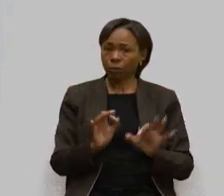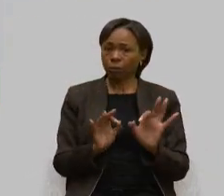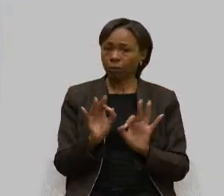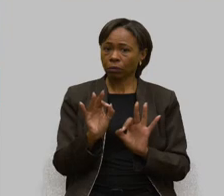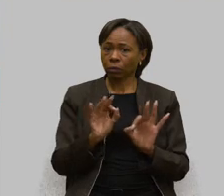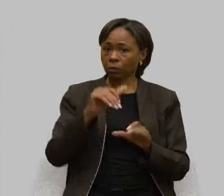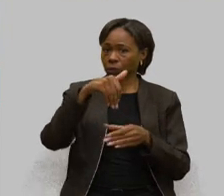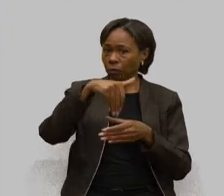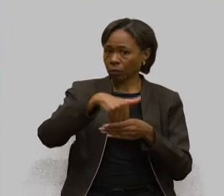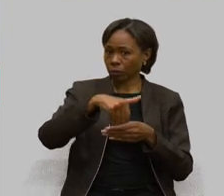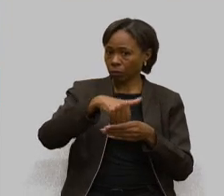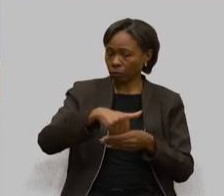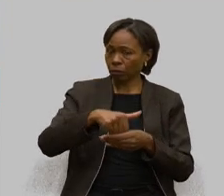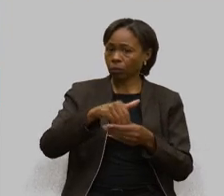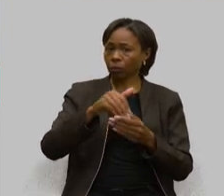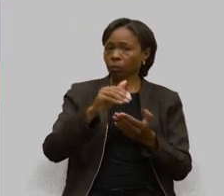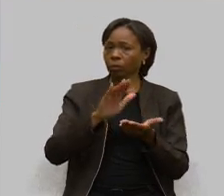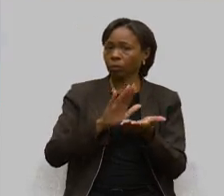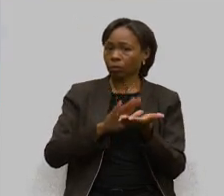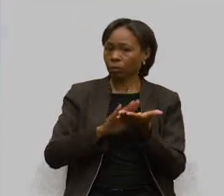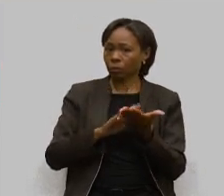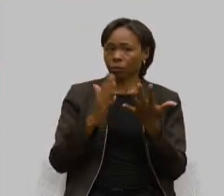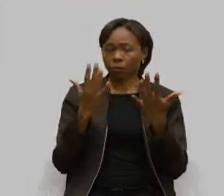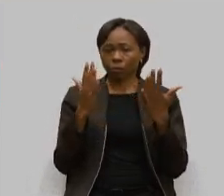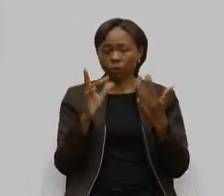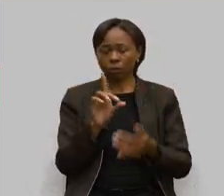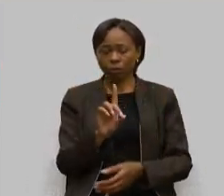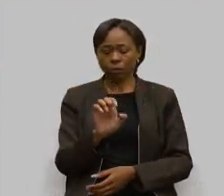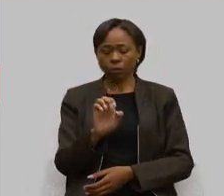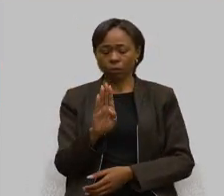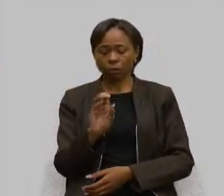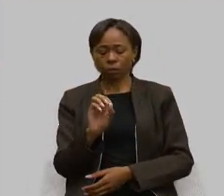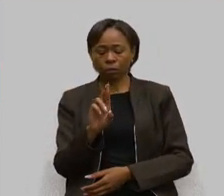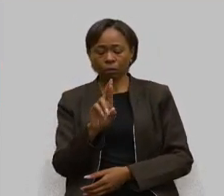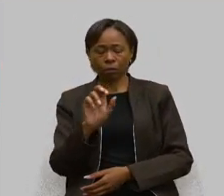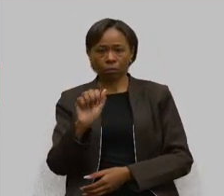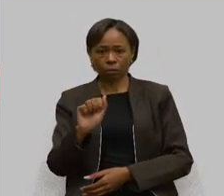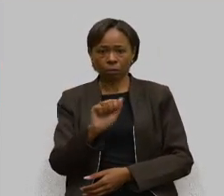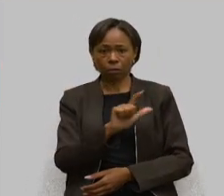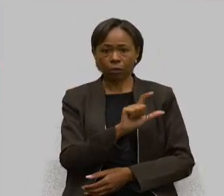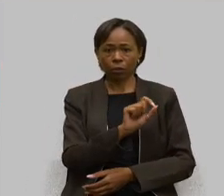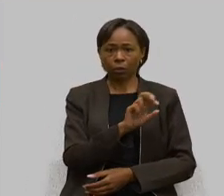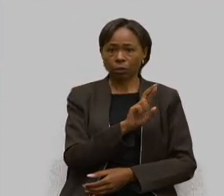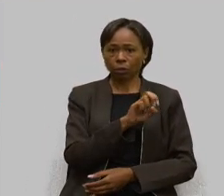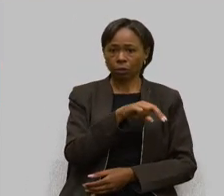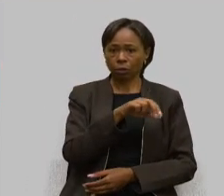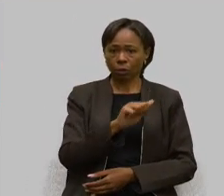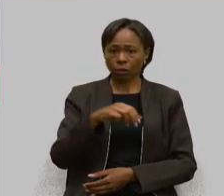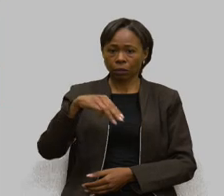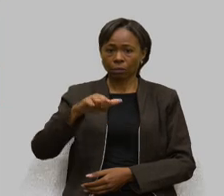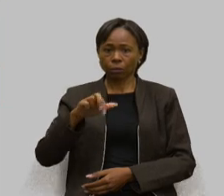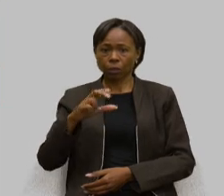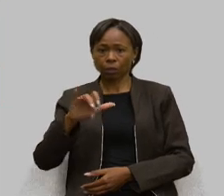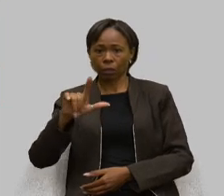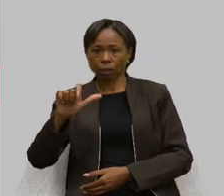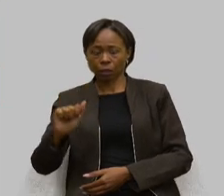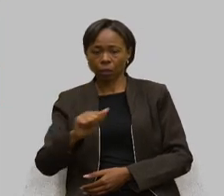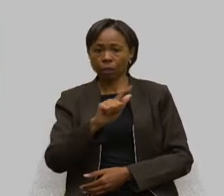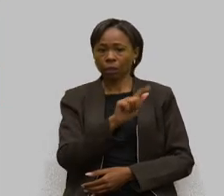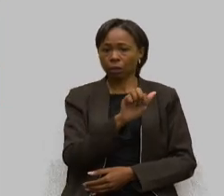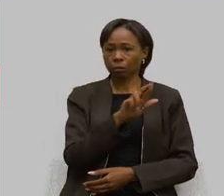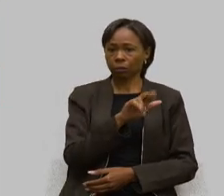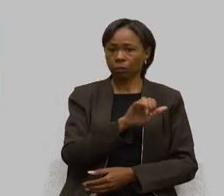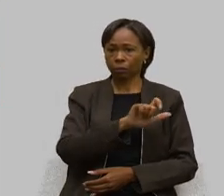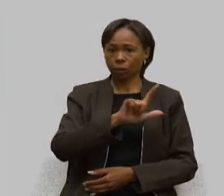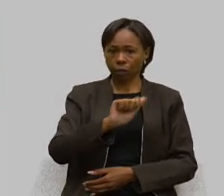congratulações com Débora bessas Lorena Lima Marcela Sobreira e Gabriela Nogueira pela